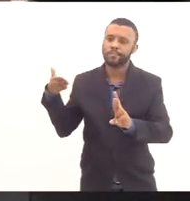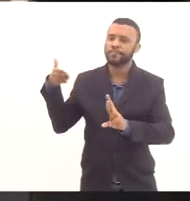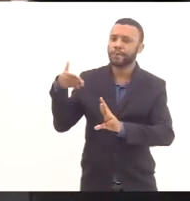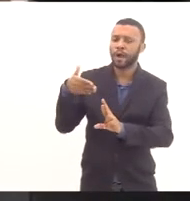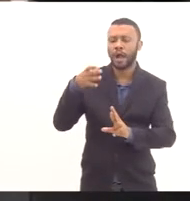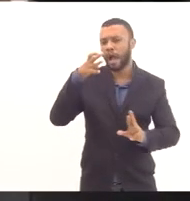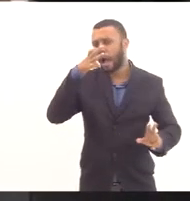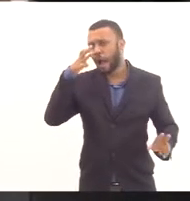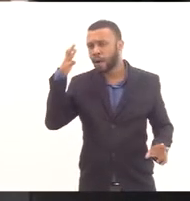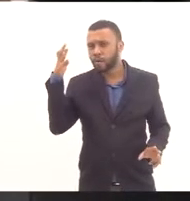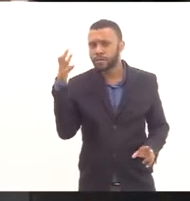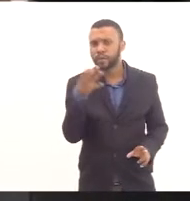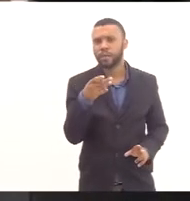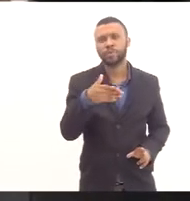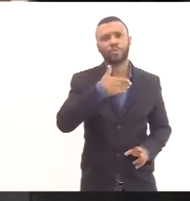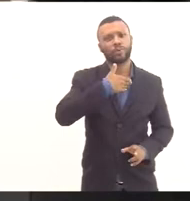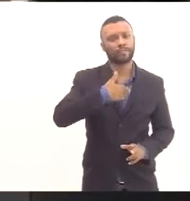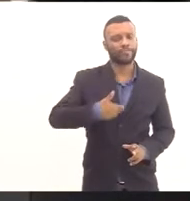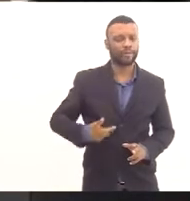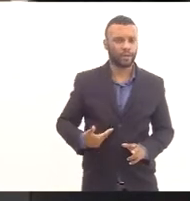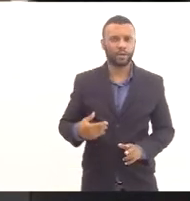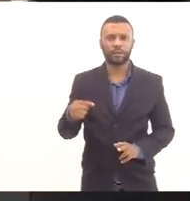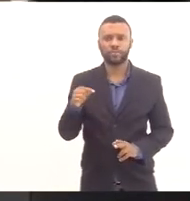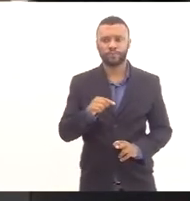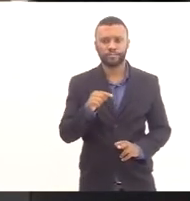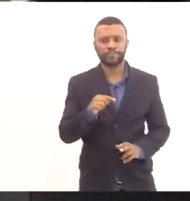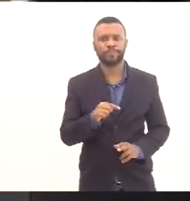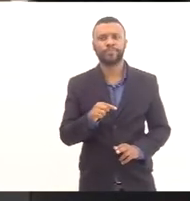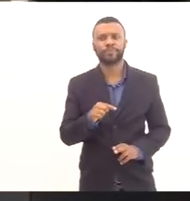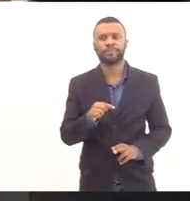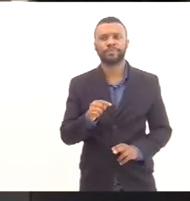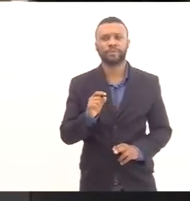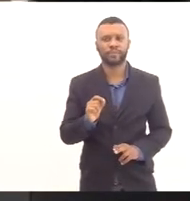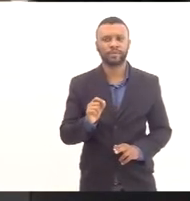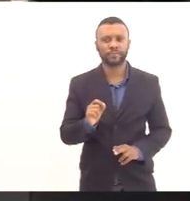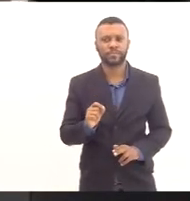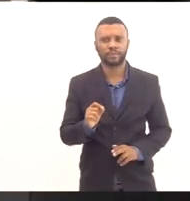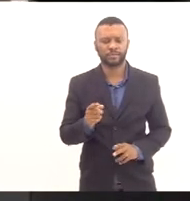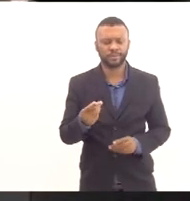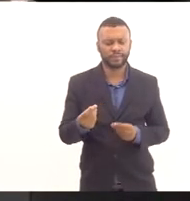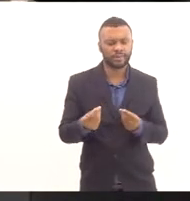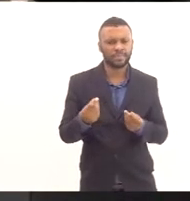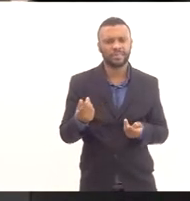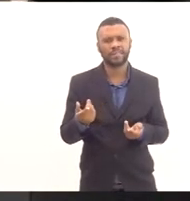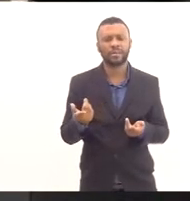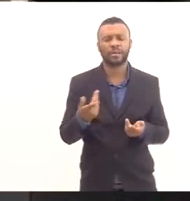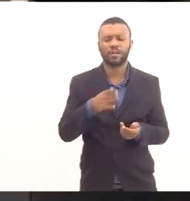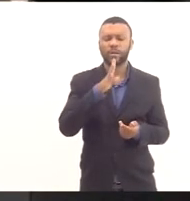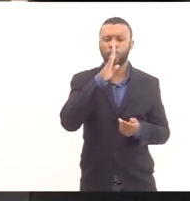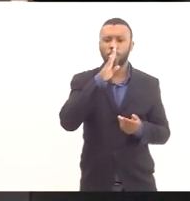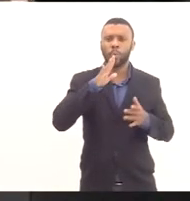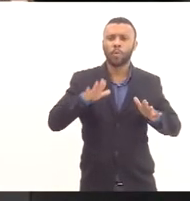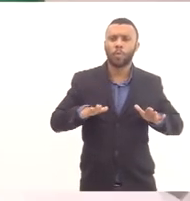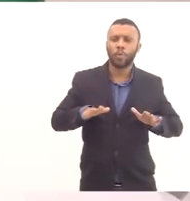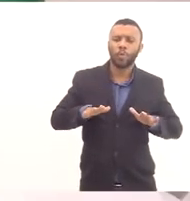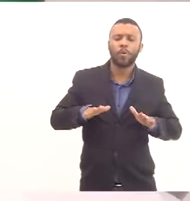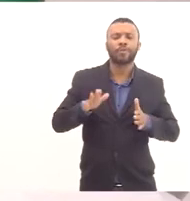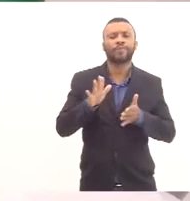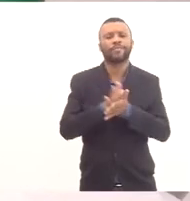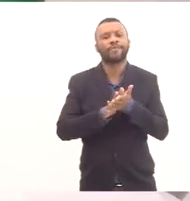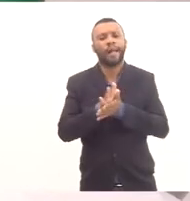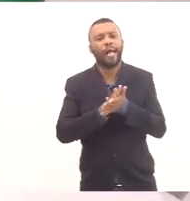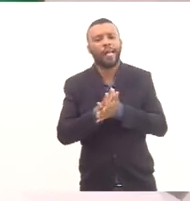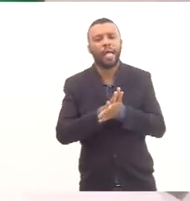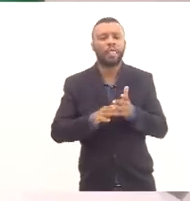acusam da prefeitura o Governo do Estado de é de nem a seu algum tipo de